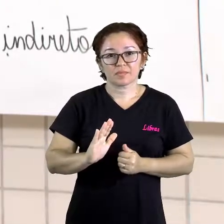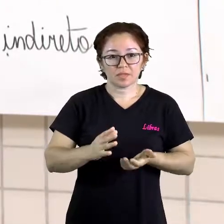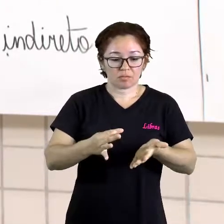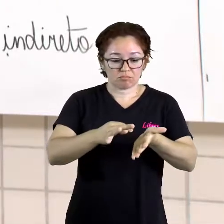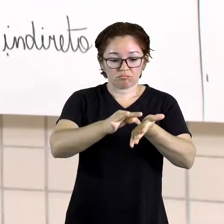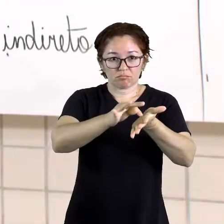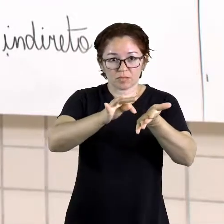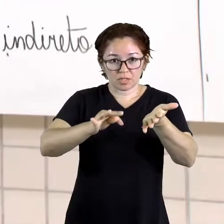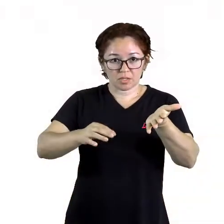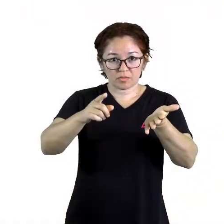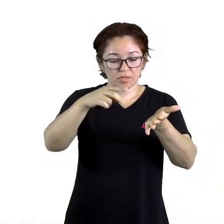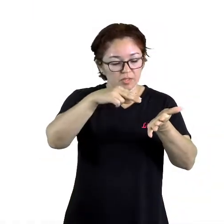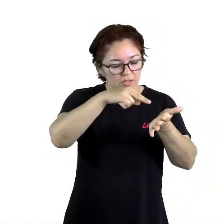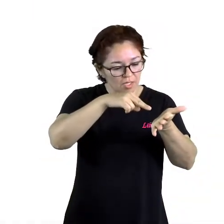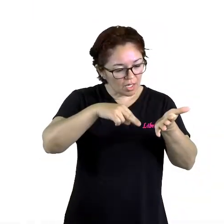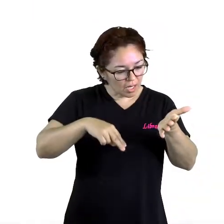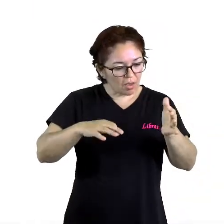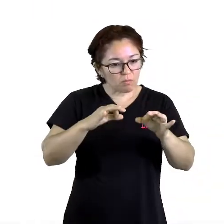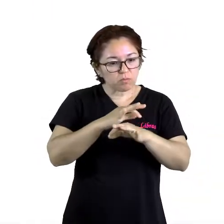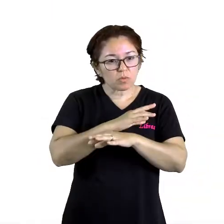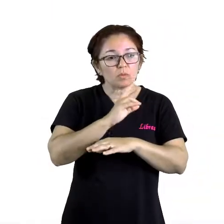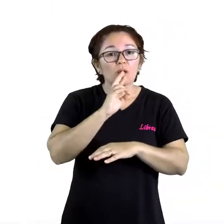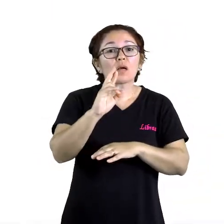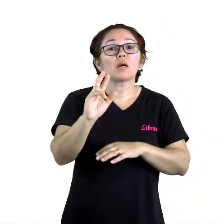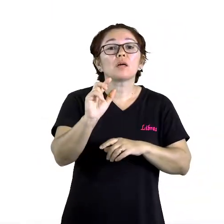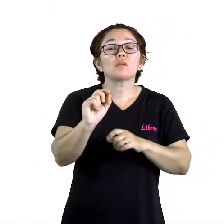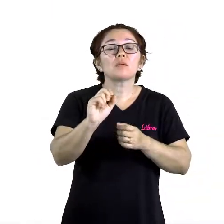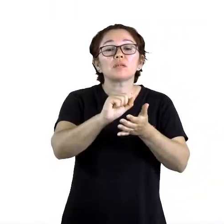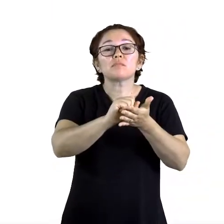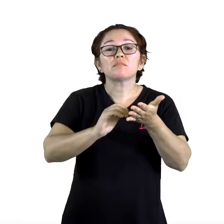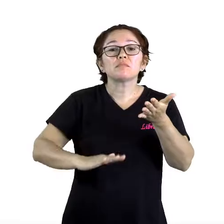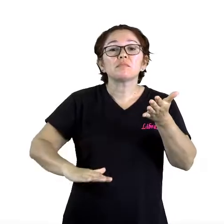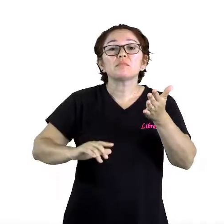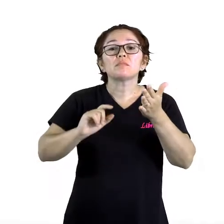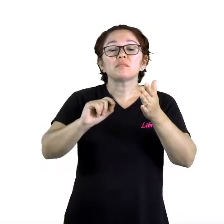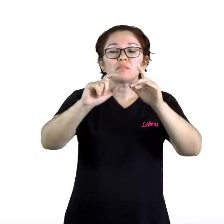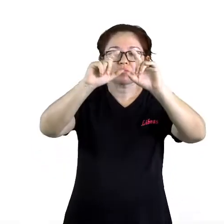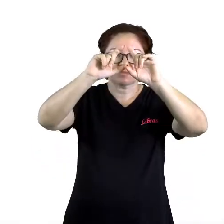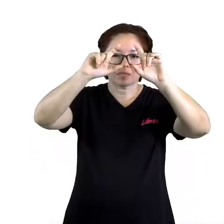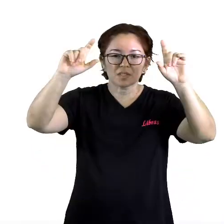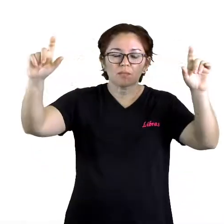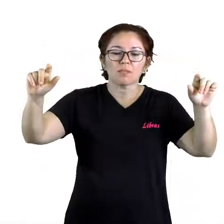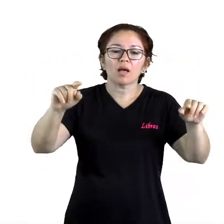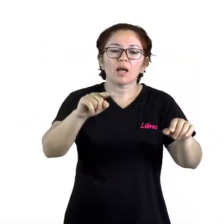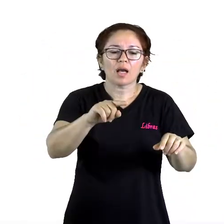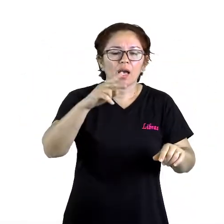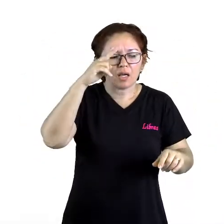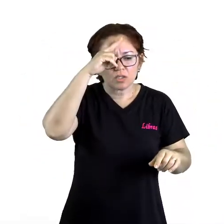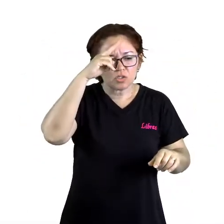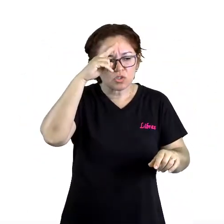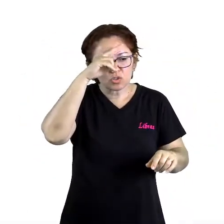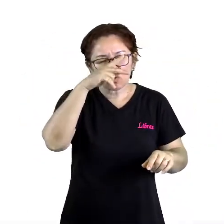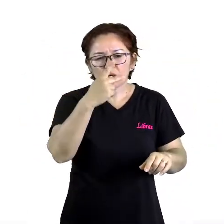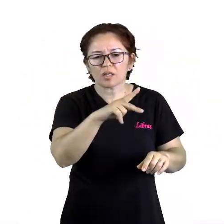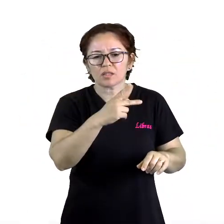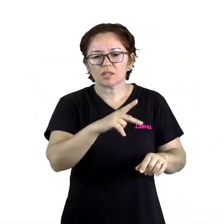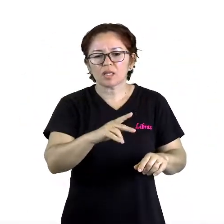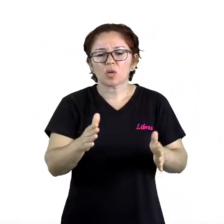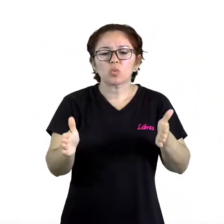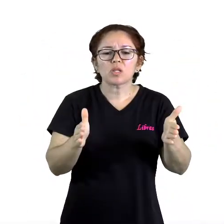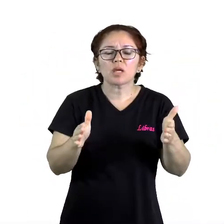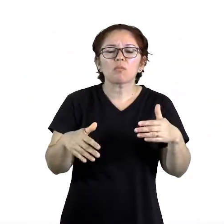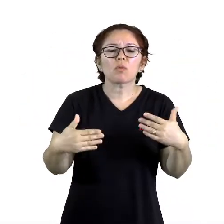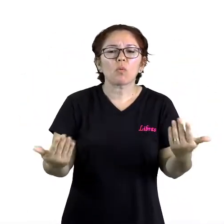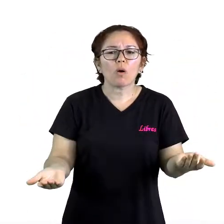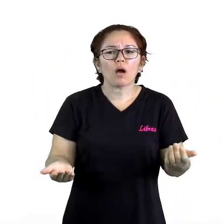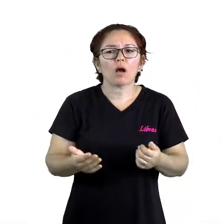texto, responda: é possível identificar o tempo em que os fatos se deram? Há expressões que marcam o momento